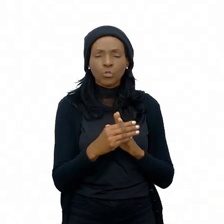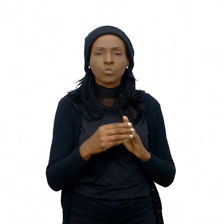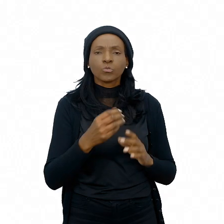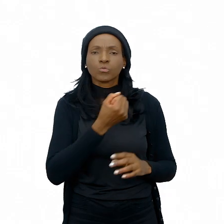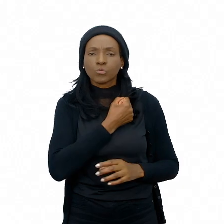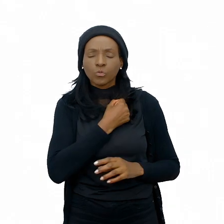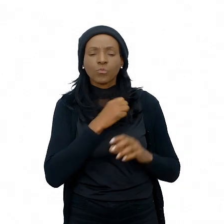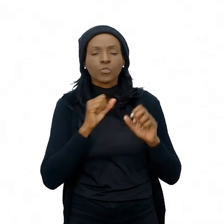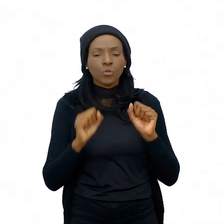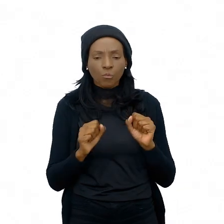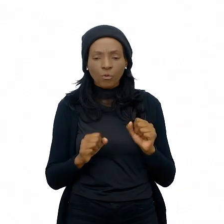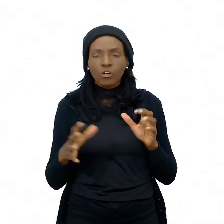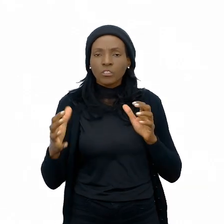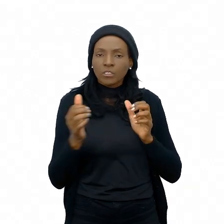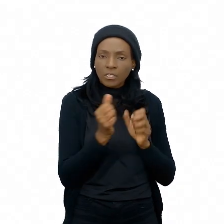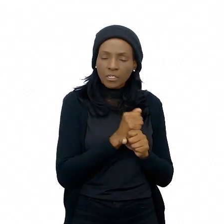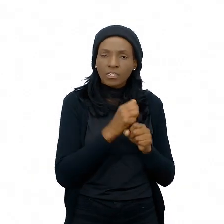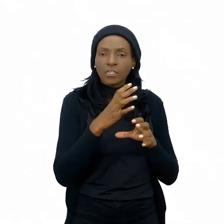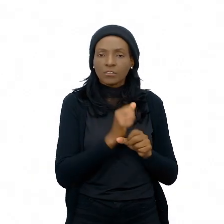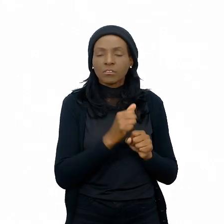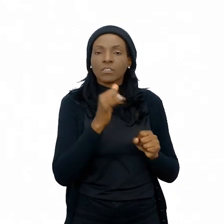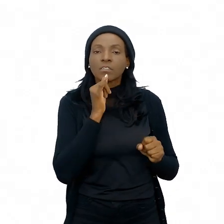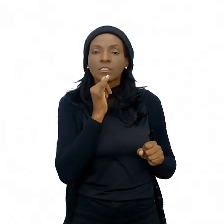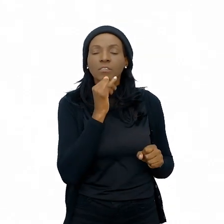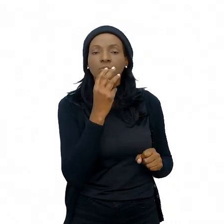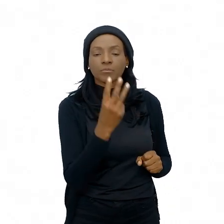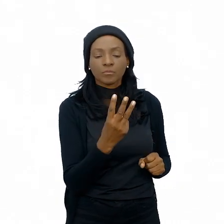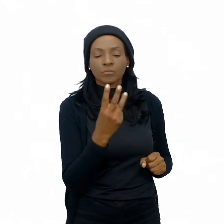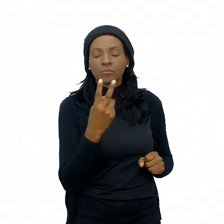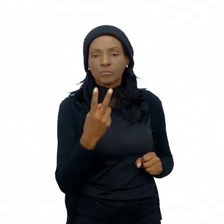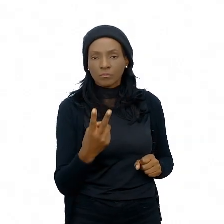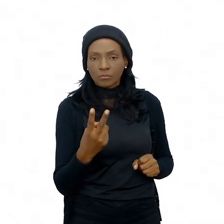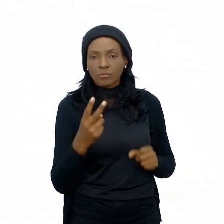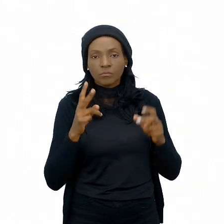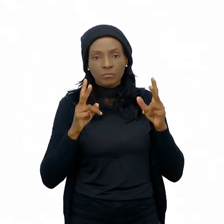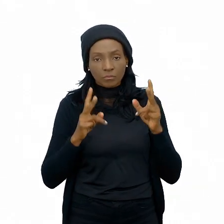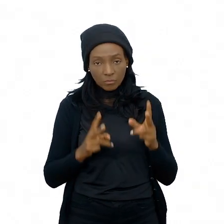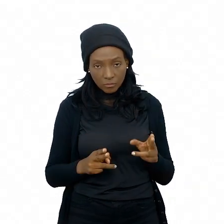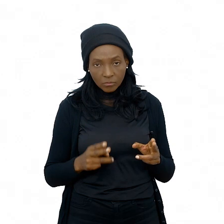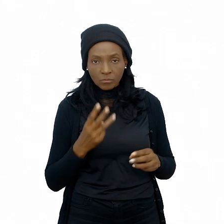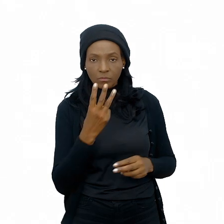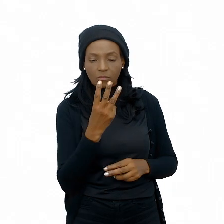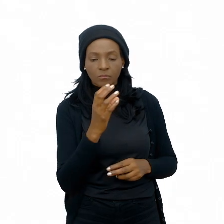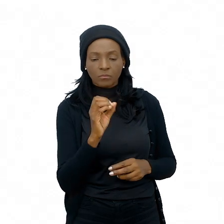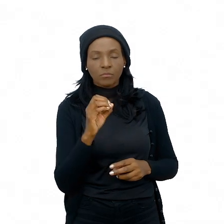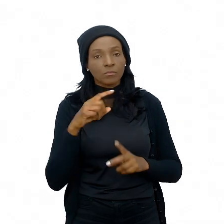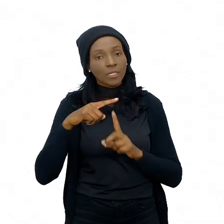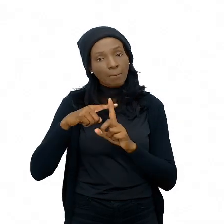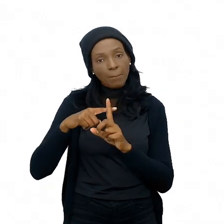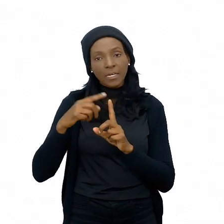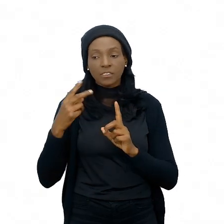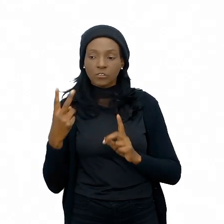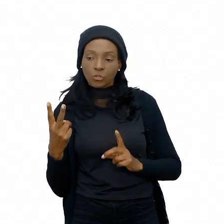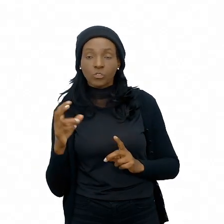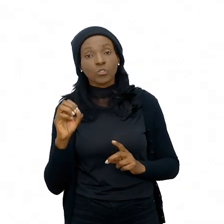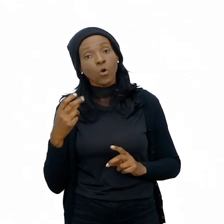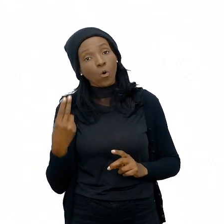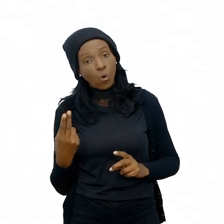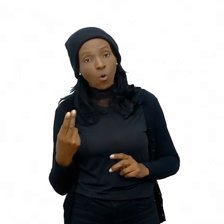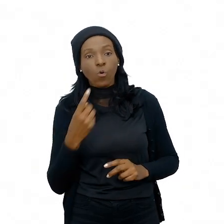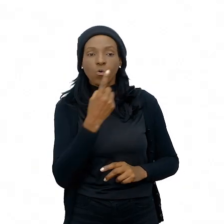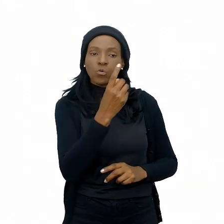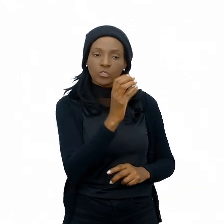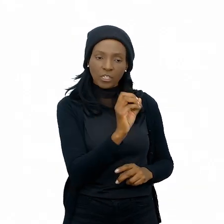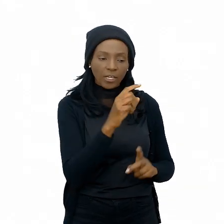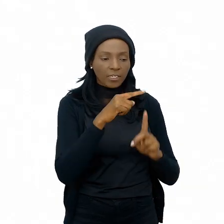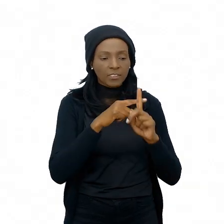adições. Por exemplo, 32 é igual a 30 mais 2, ou 10 mais